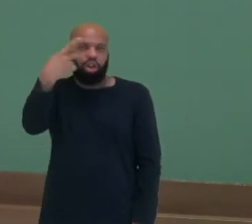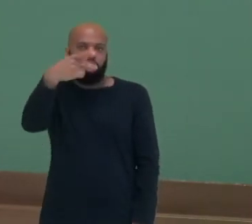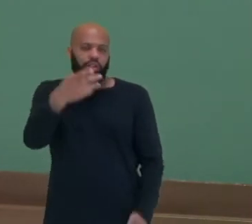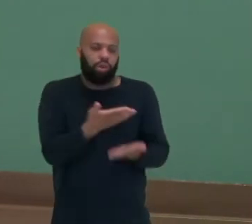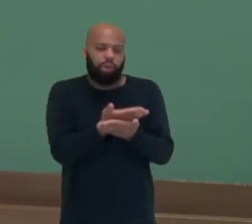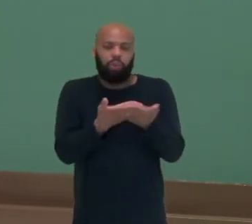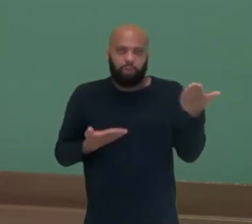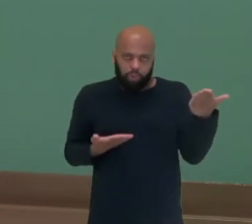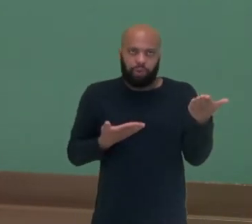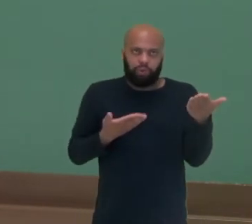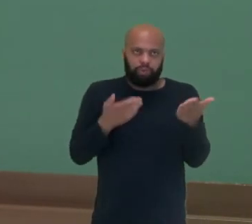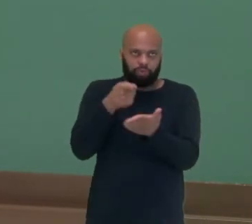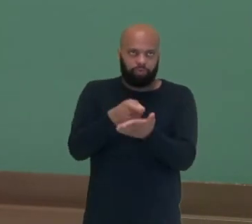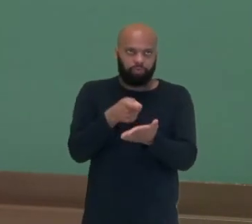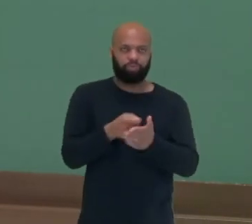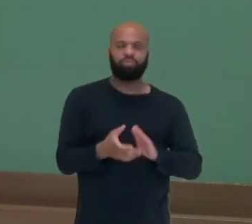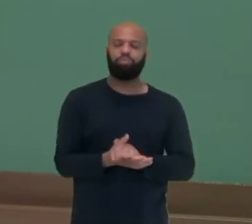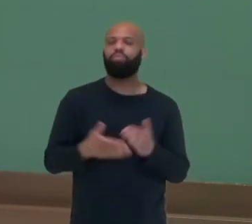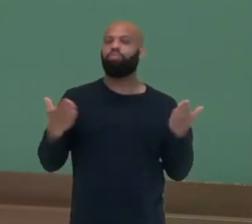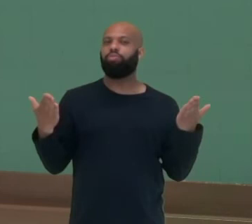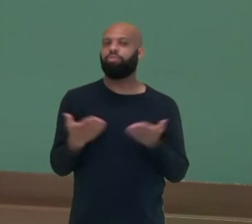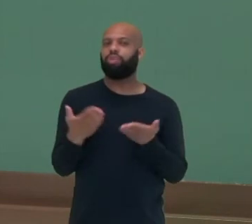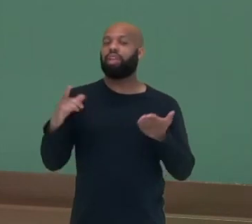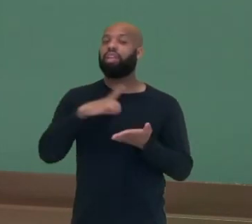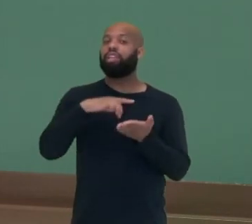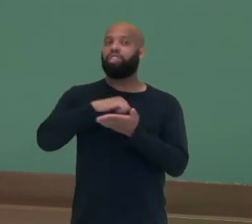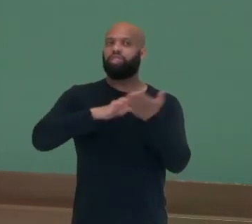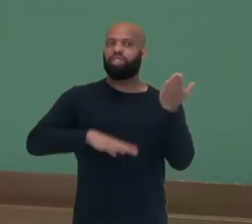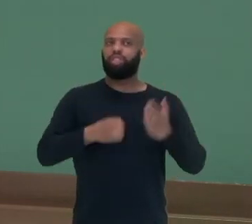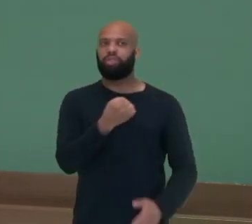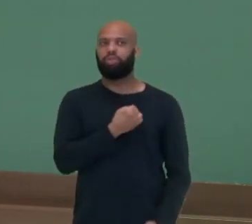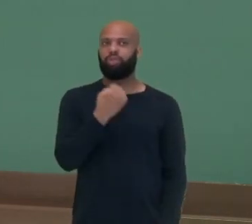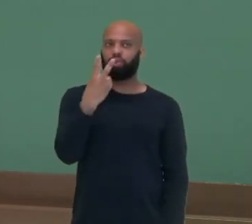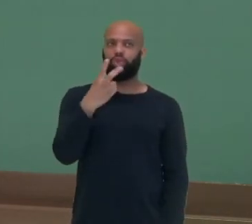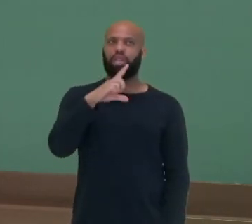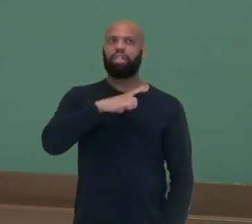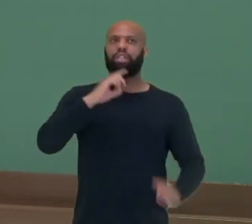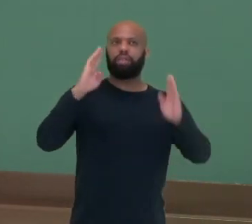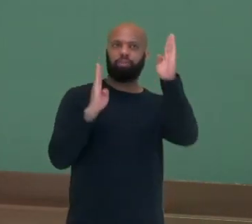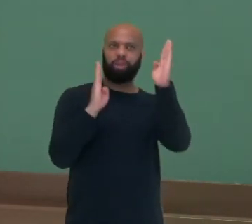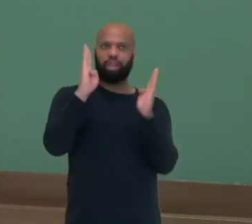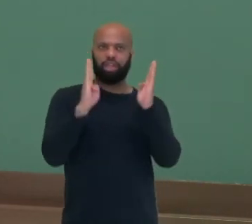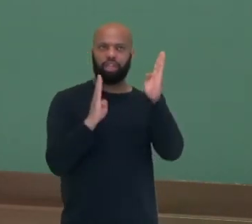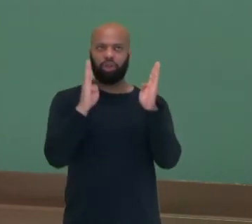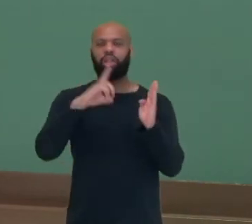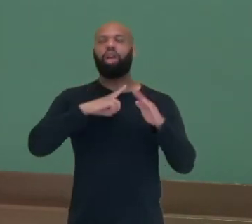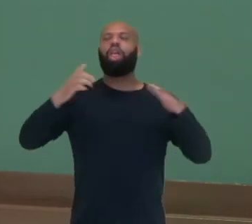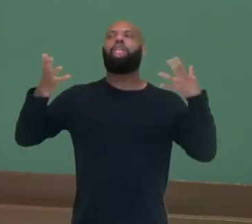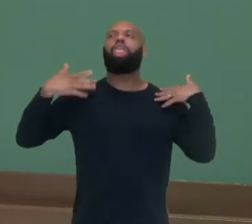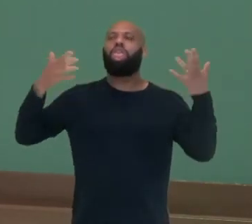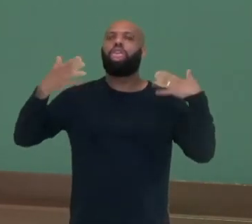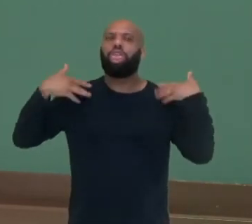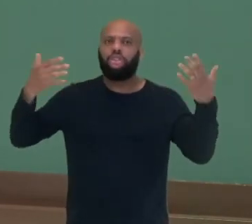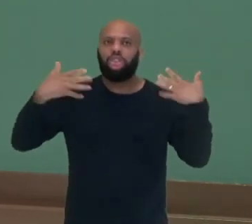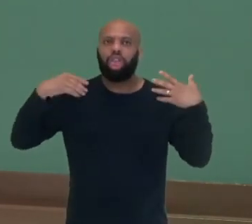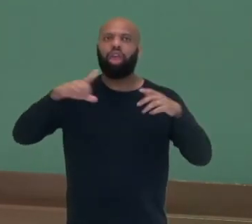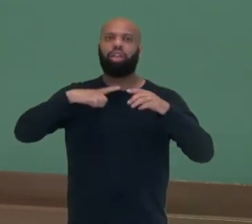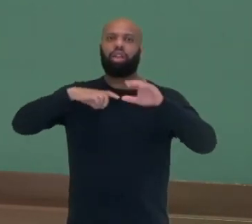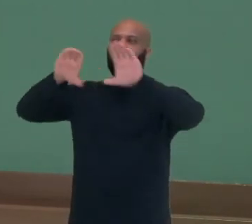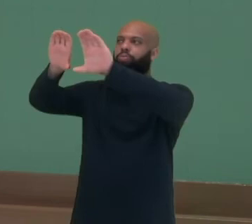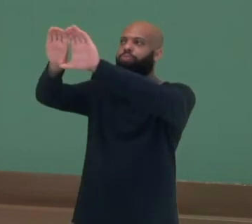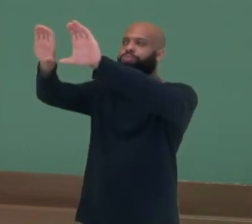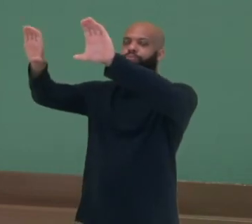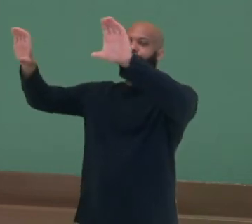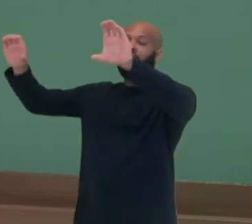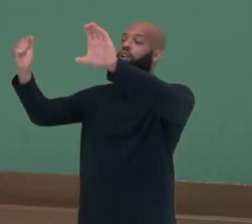essa energia. E nós vamos para a segunda atividade. Em uma época de intenso calor, um aparelho de ar-condicionado